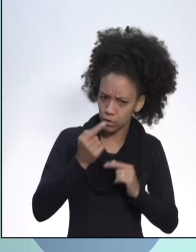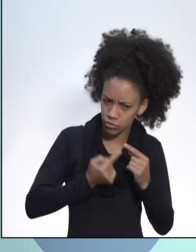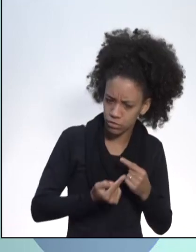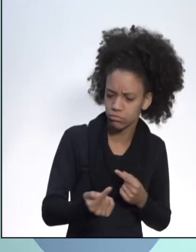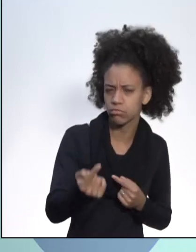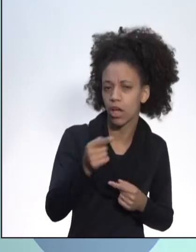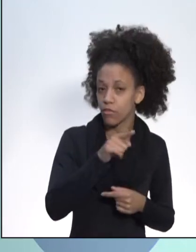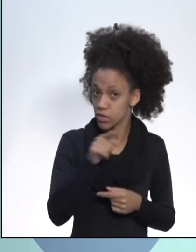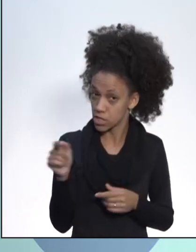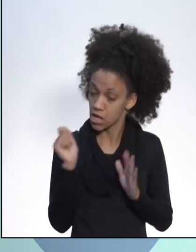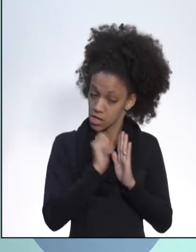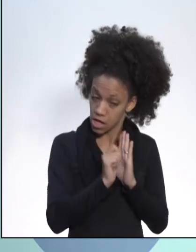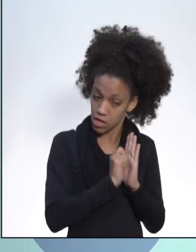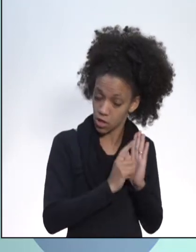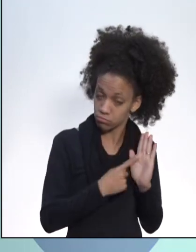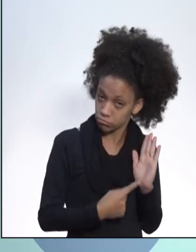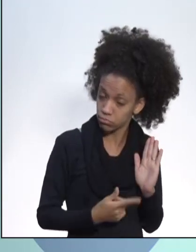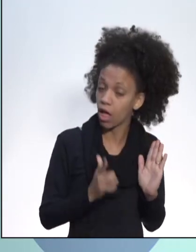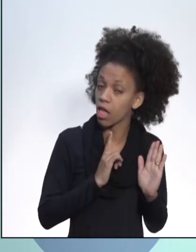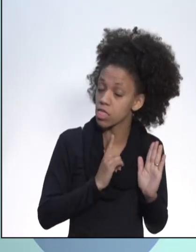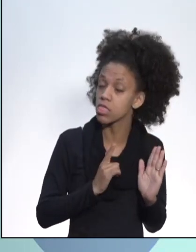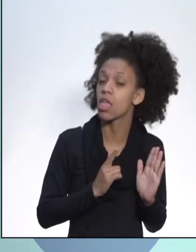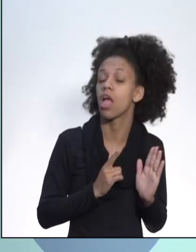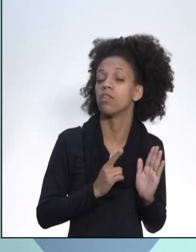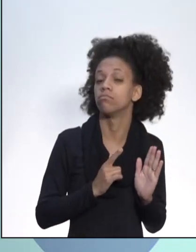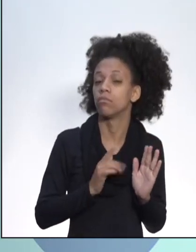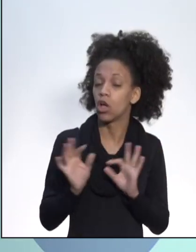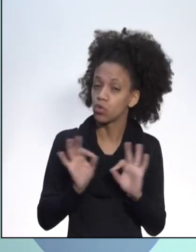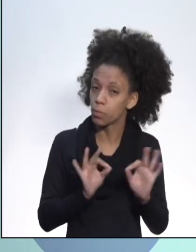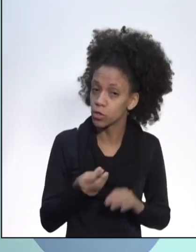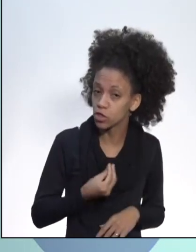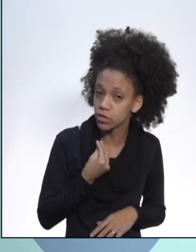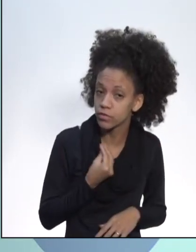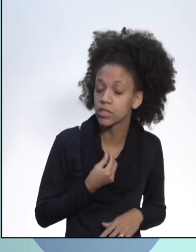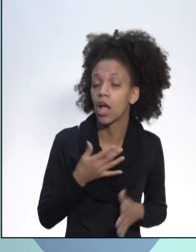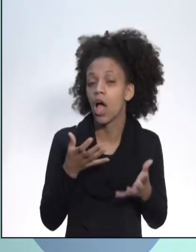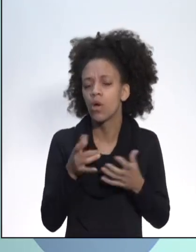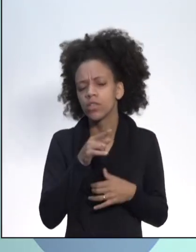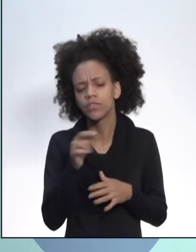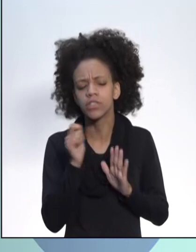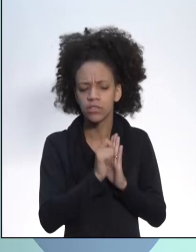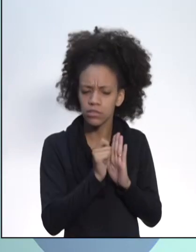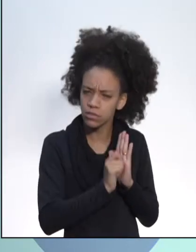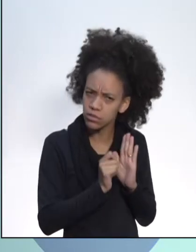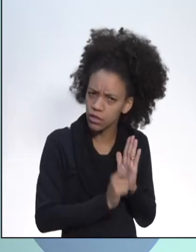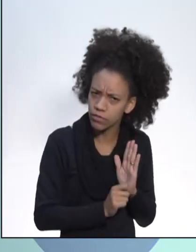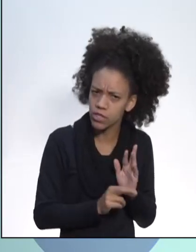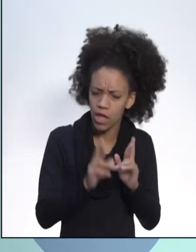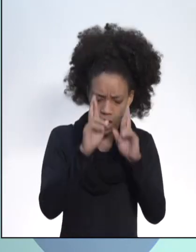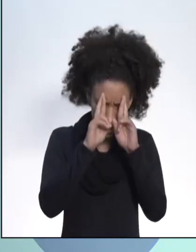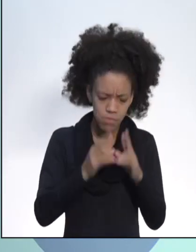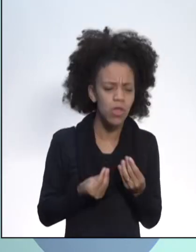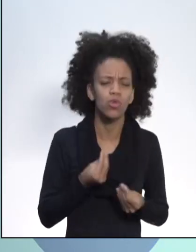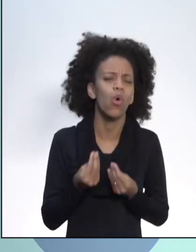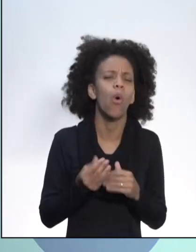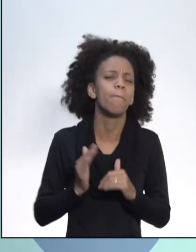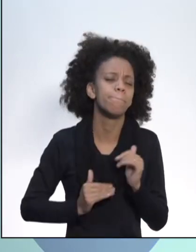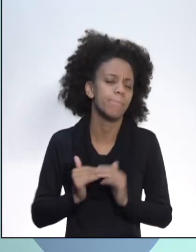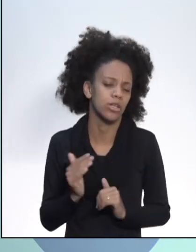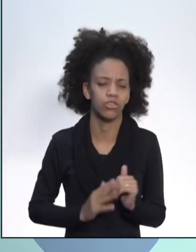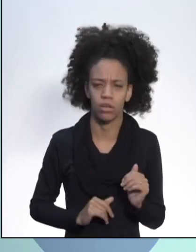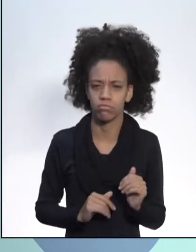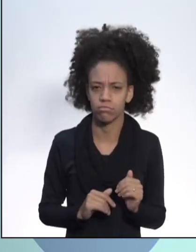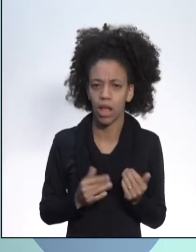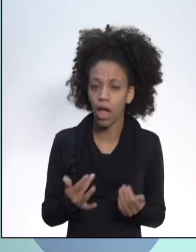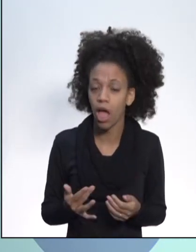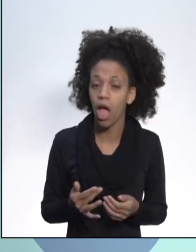as competências, tem no caderno de projeto de vida, e aí eu queria que vocês escrevessem isso. Respeito, como que eu vou colocar em prática? É